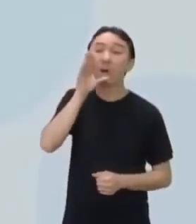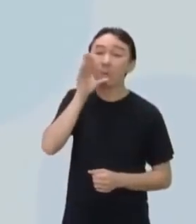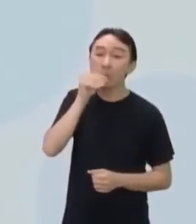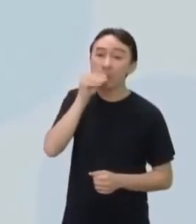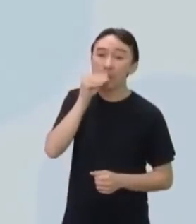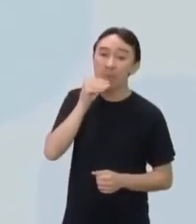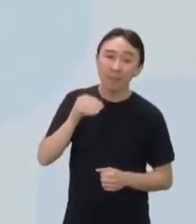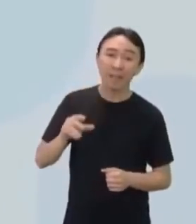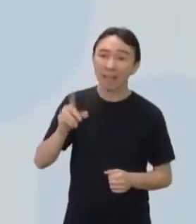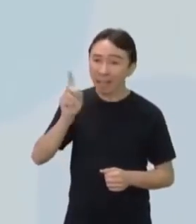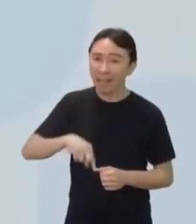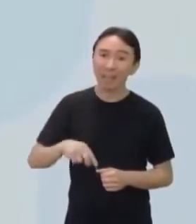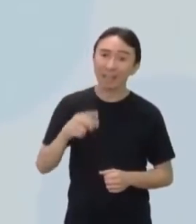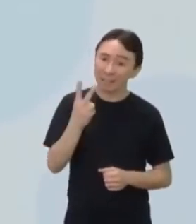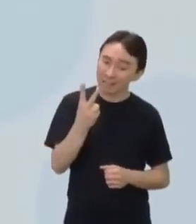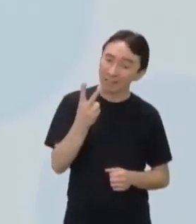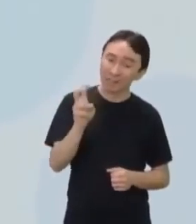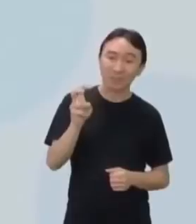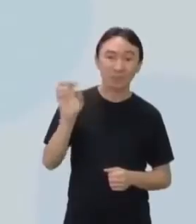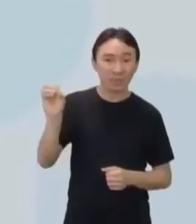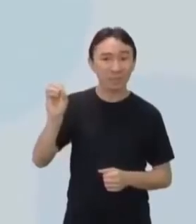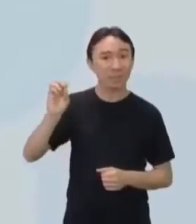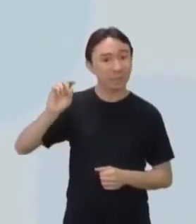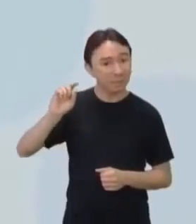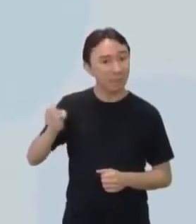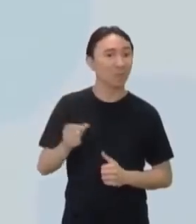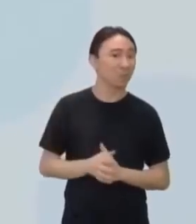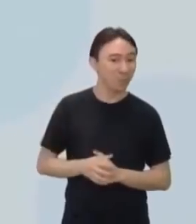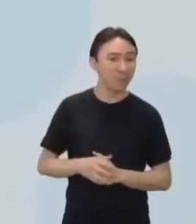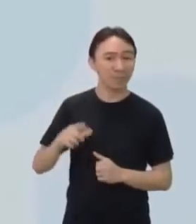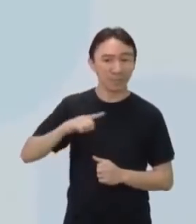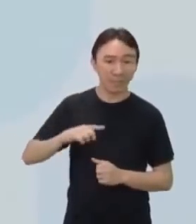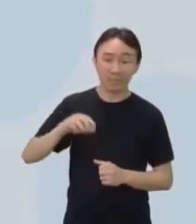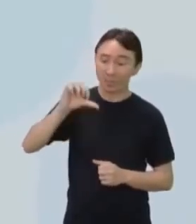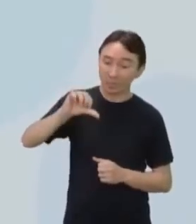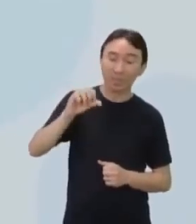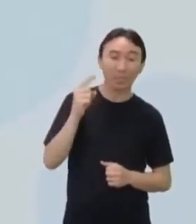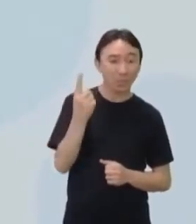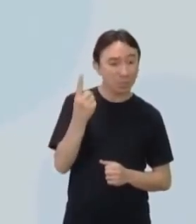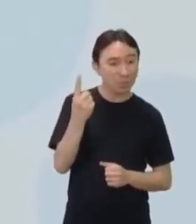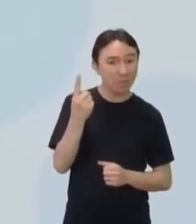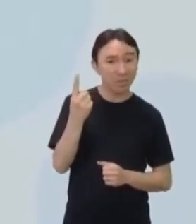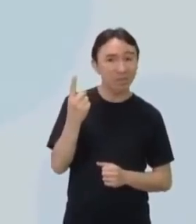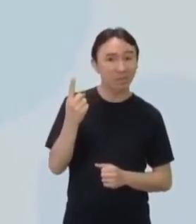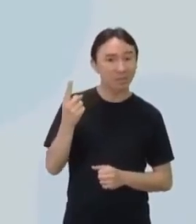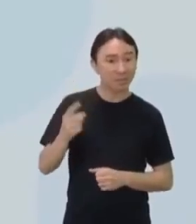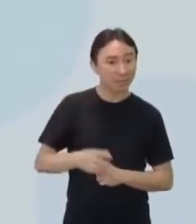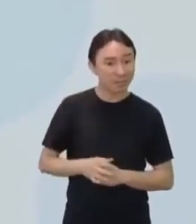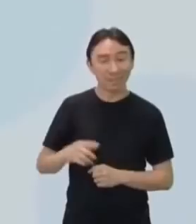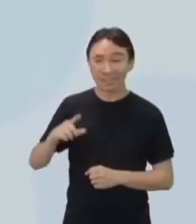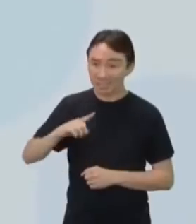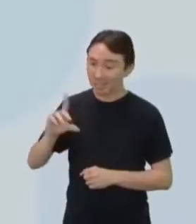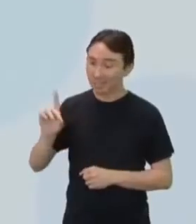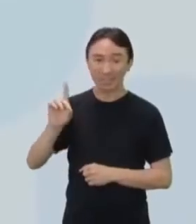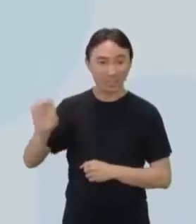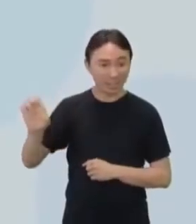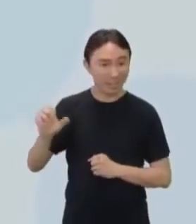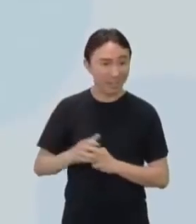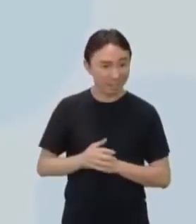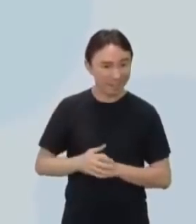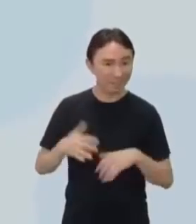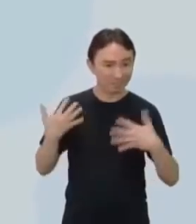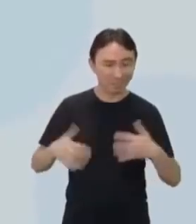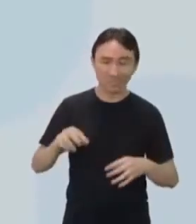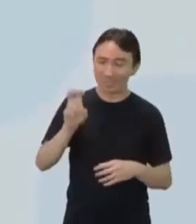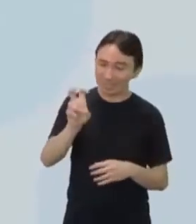de estudantes, né, com 91 diretorias de ensino, com mais de 5 mil escolas. É um universo muito grande, mas